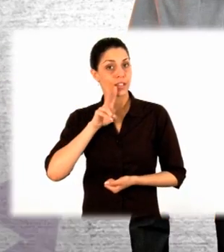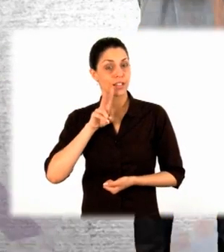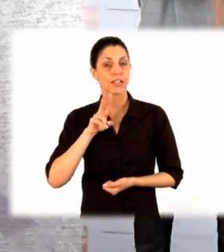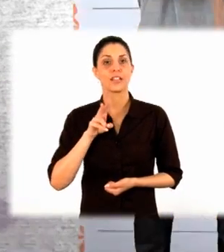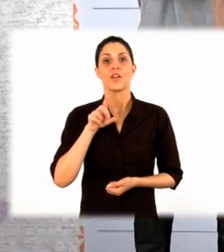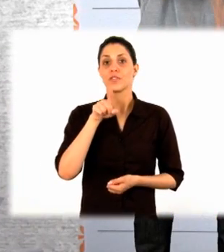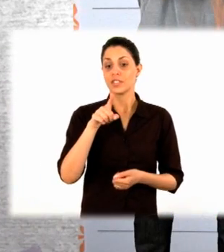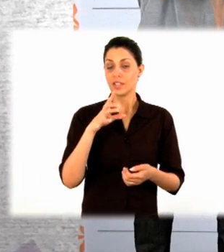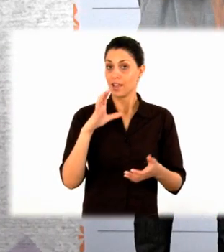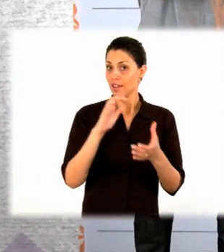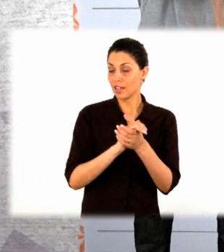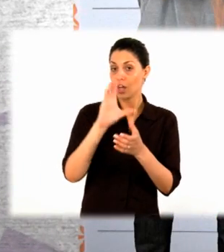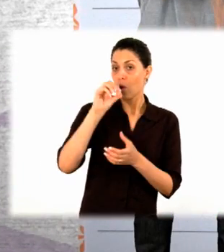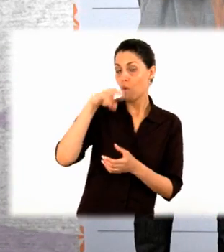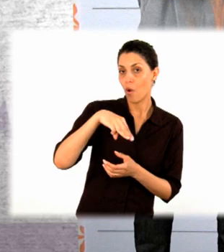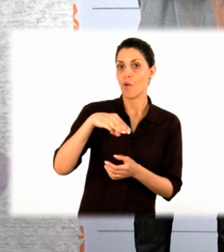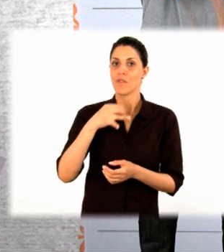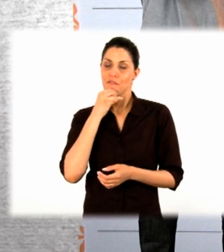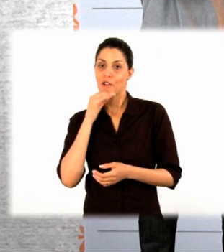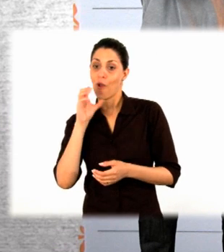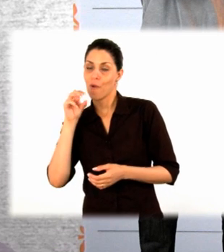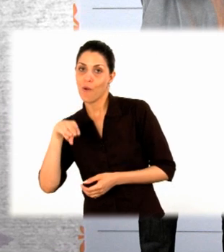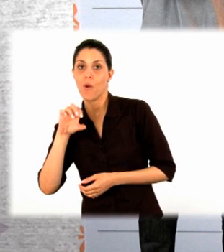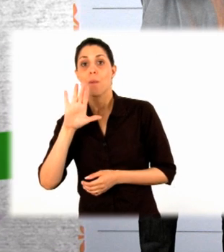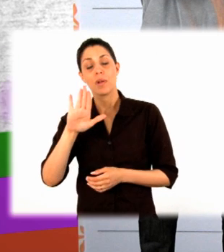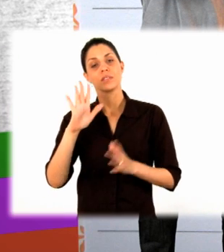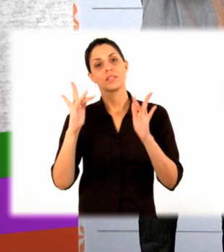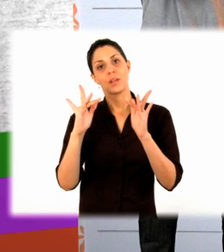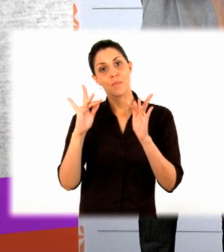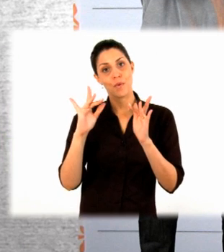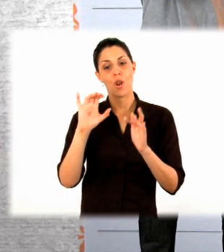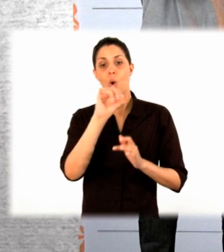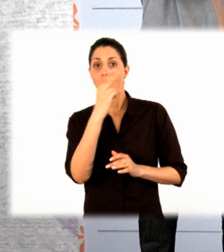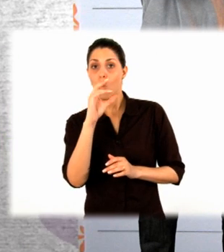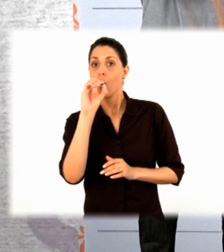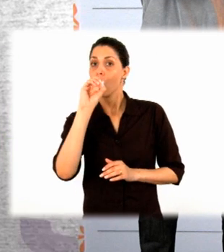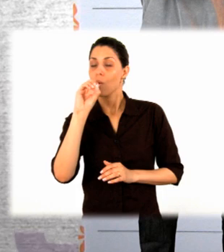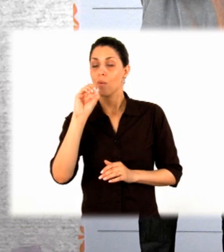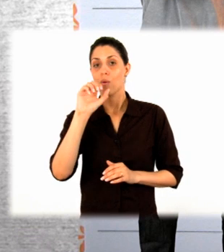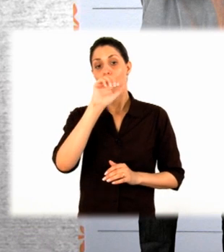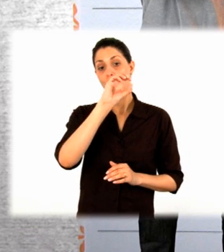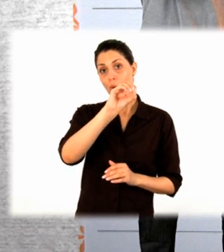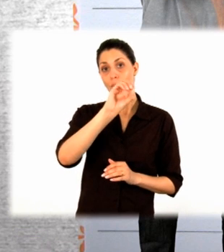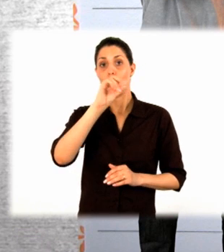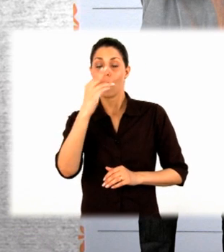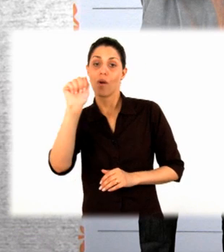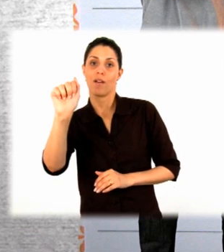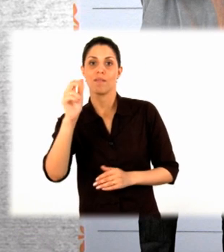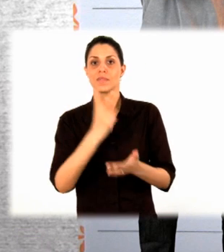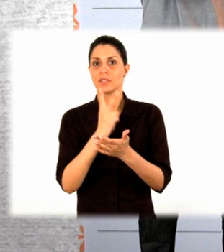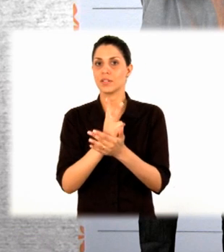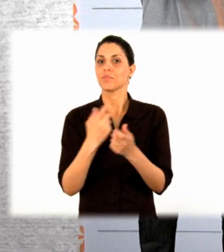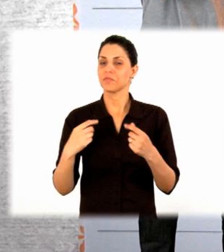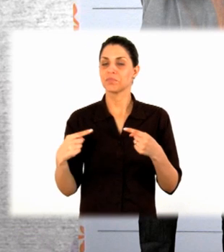Lembre-se, você casa com, fica com, mas namora o ou a. O emprego da regência correta sempre ajuda o casal